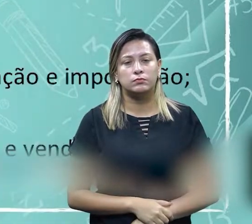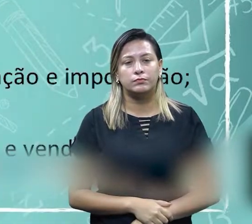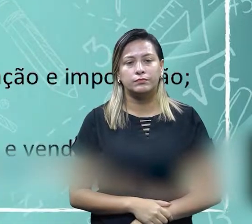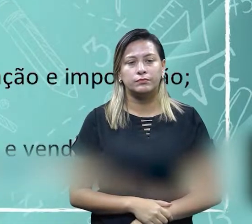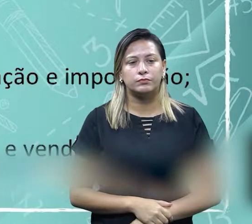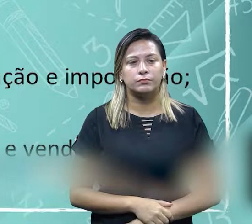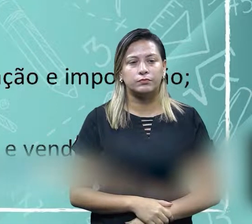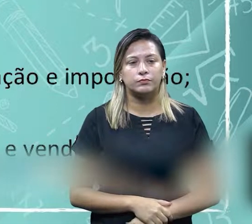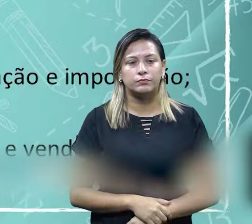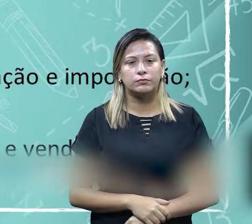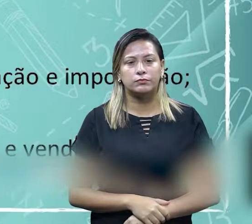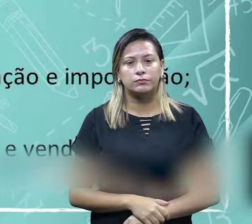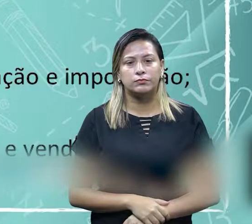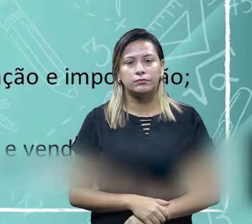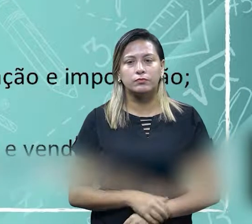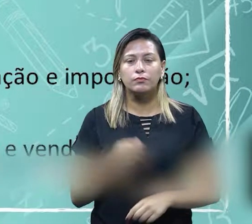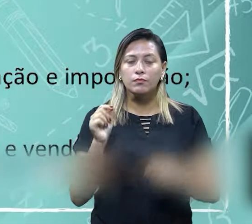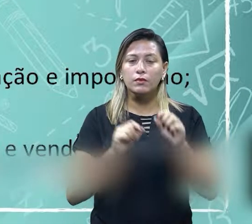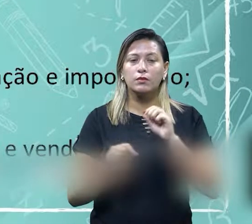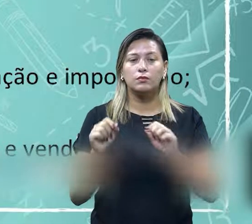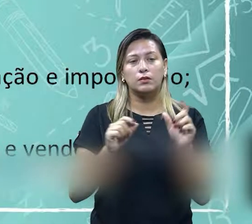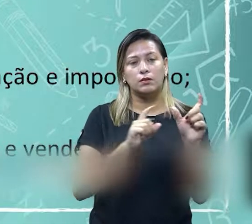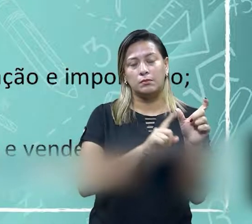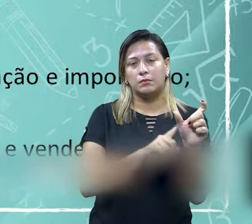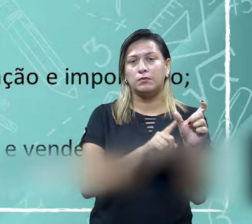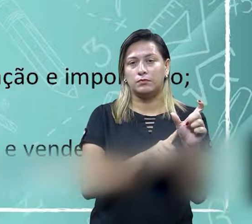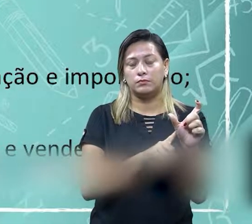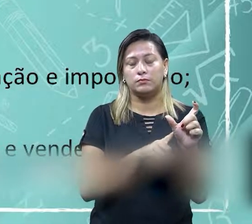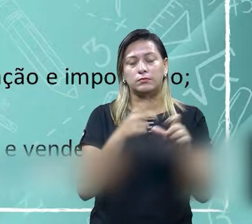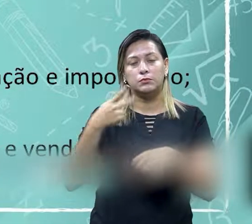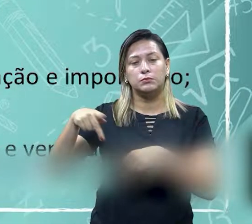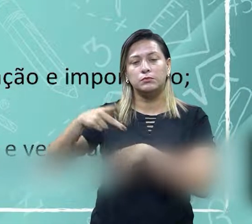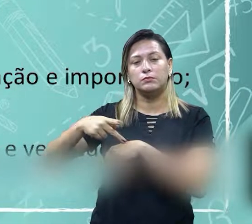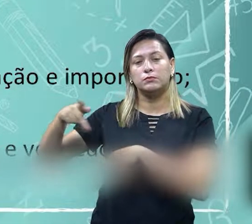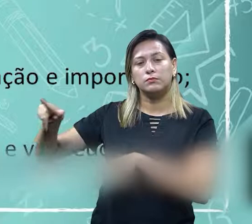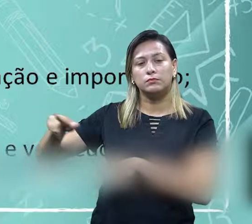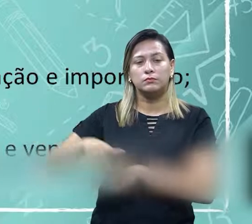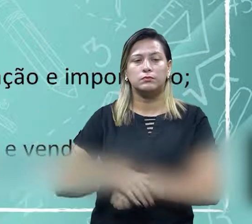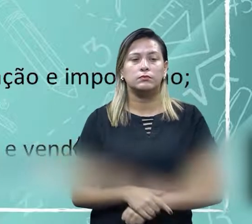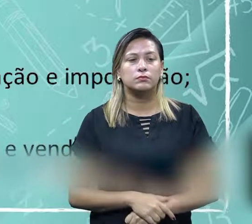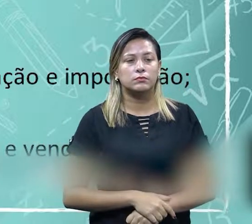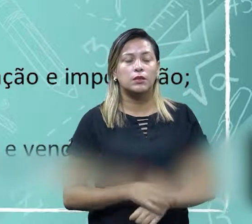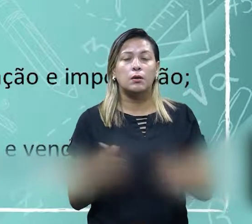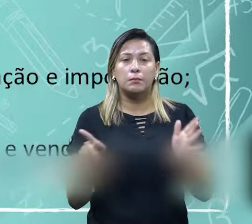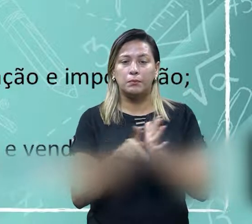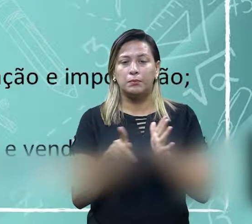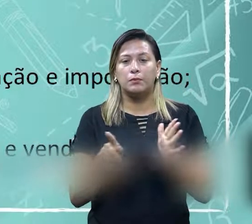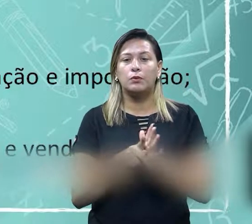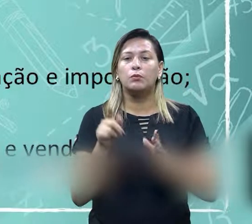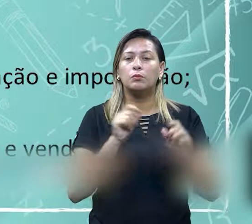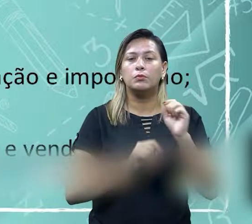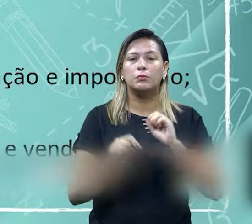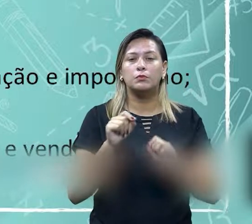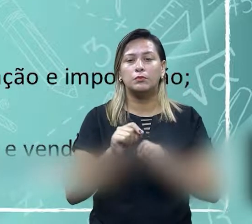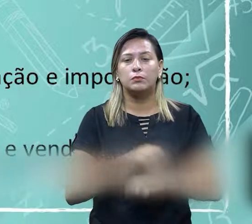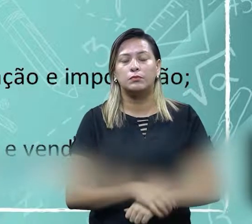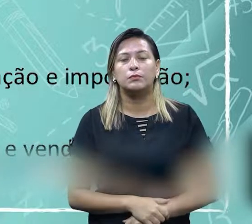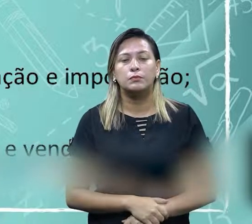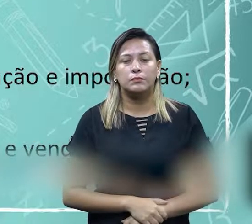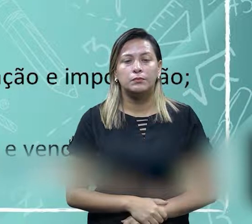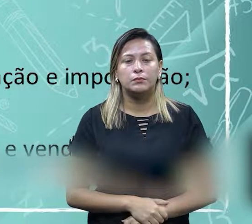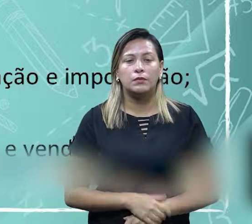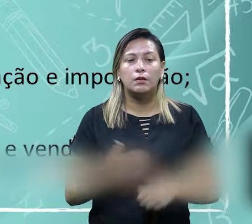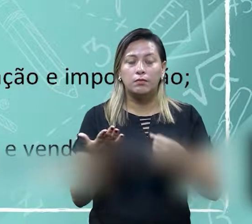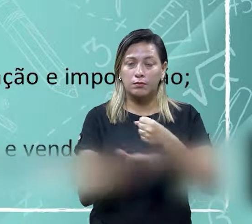Incoterm, tá bom? Esse termo internacional de comércio, ele trata exatamente de uma padronização